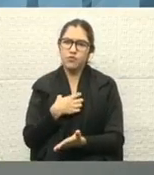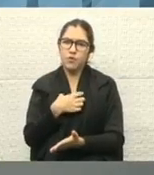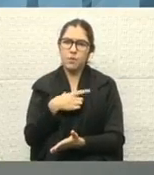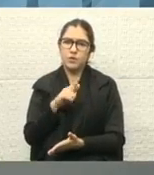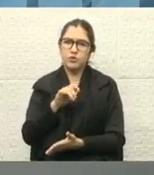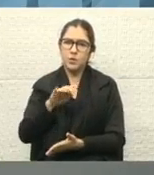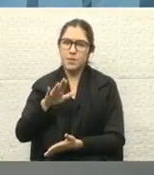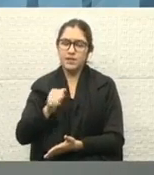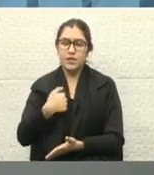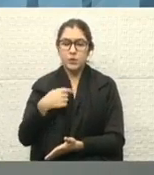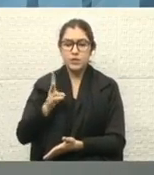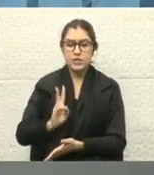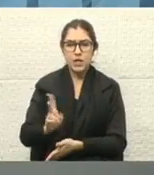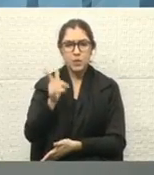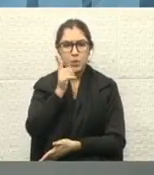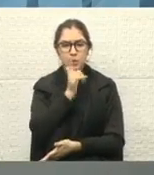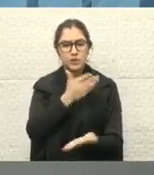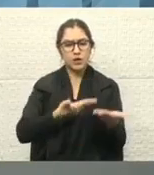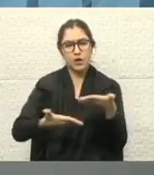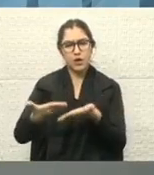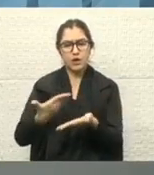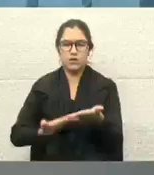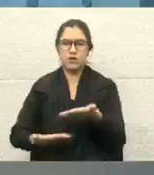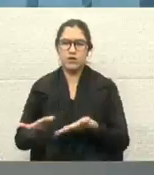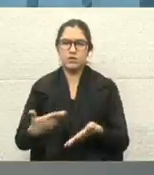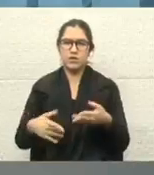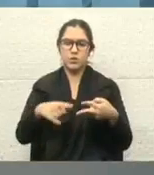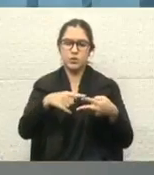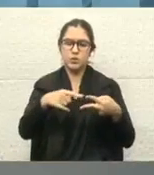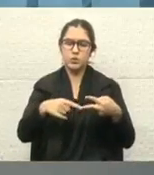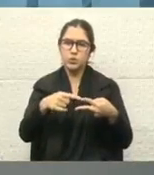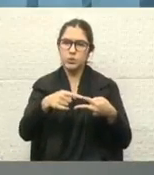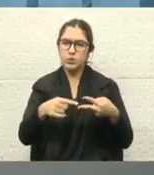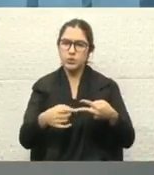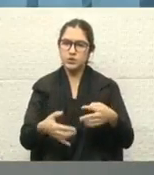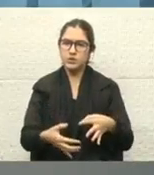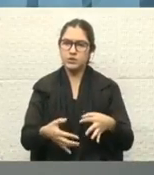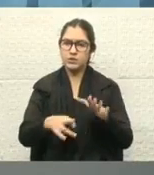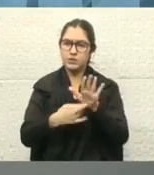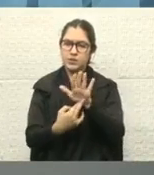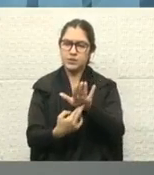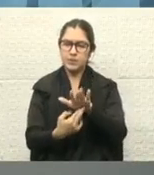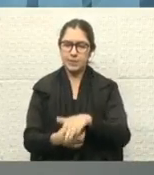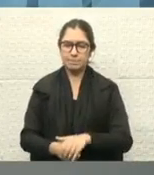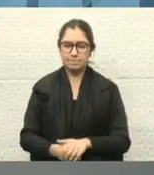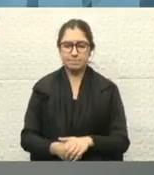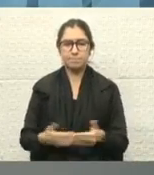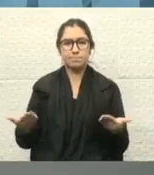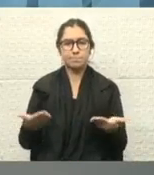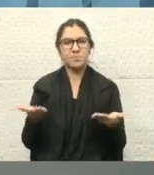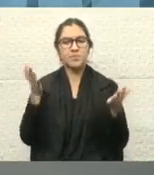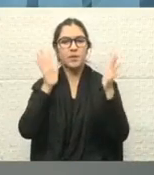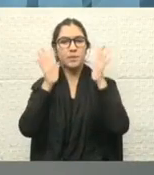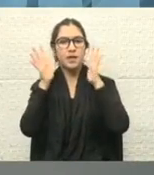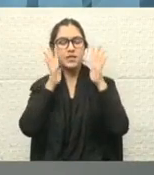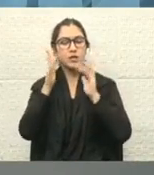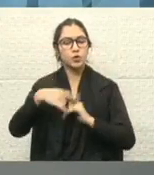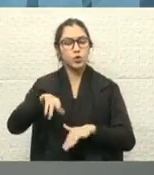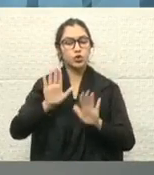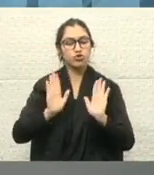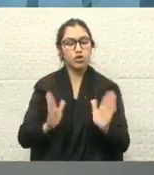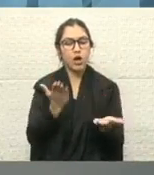geométrica. Então, eu sempre consigo essa relação entre as duas representações. E agora, pensando que nós